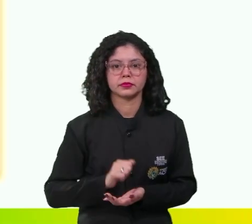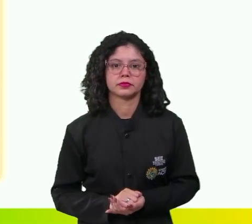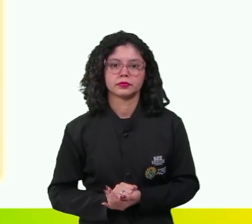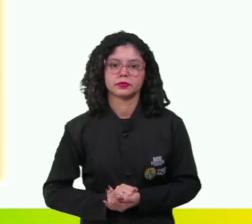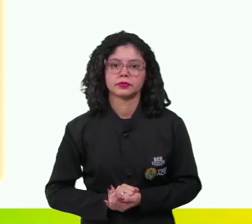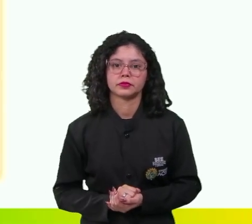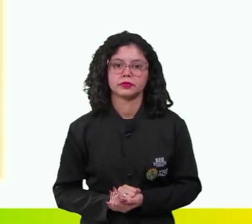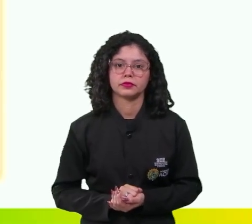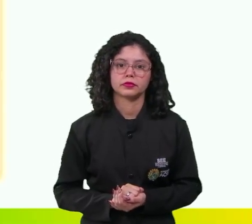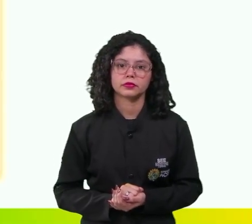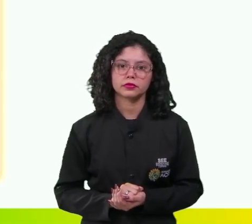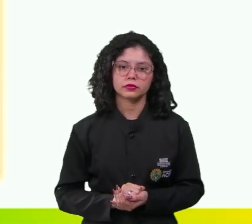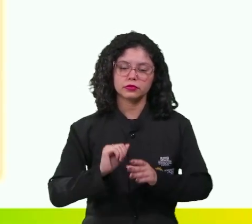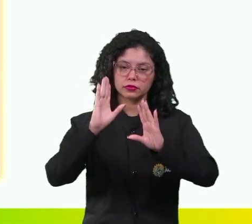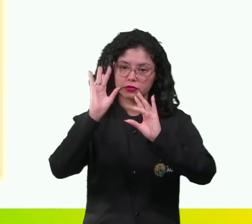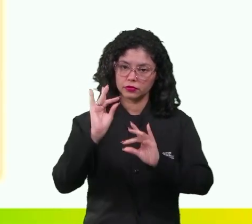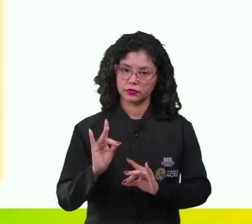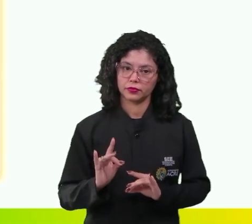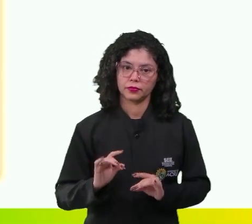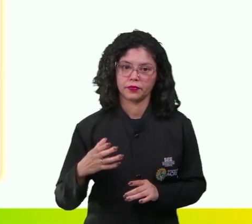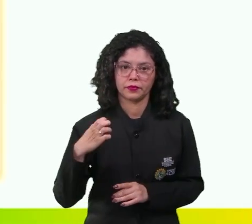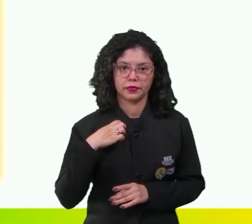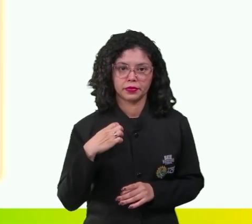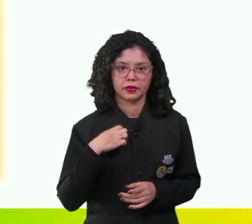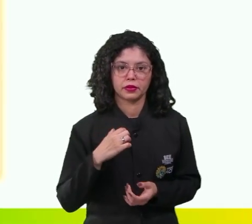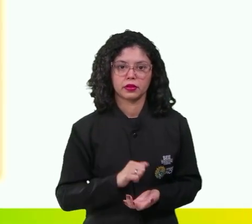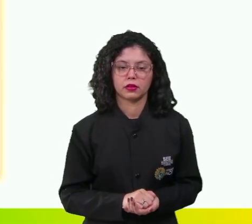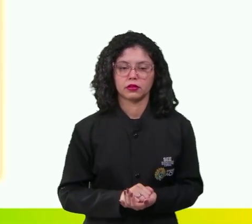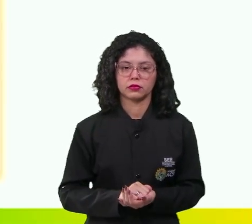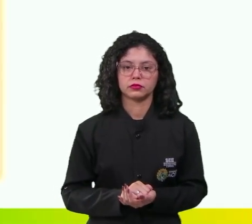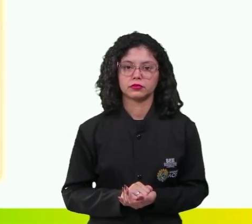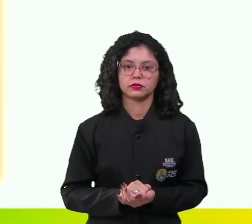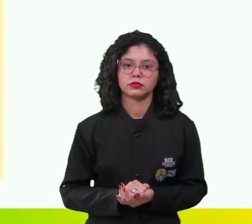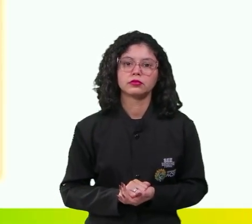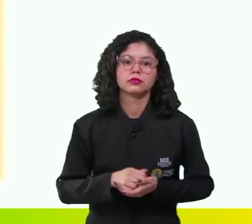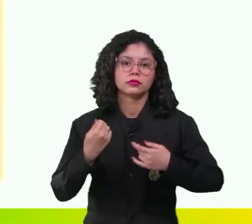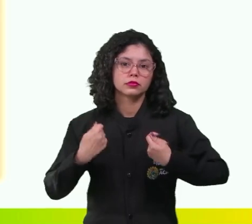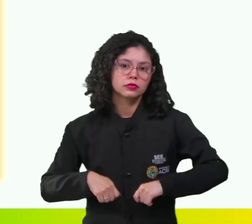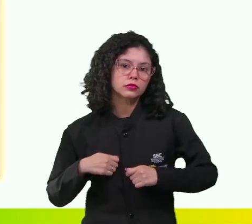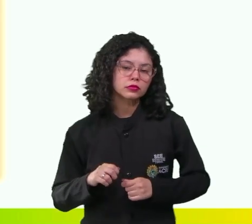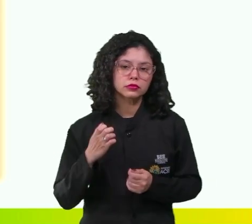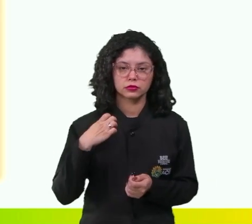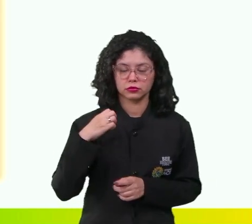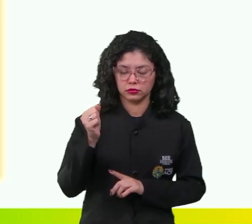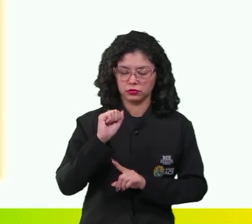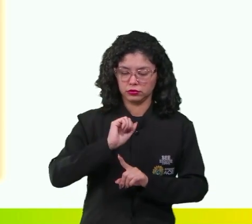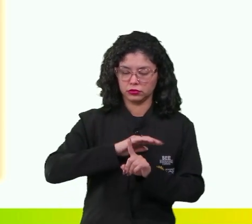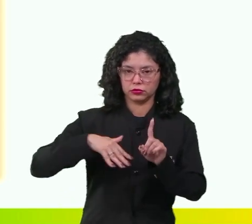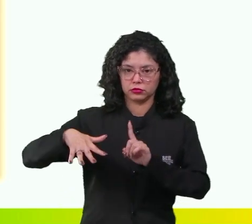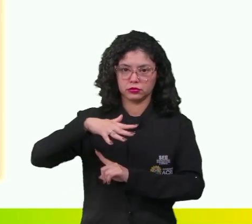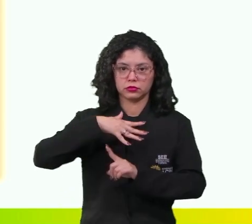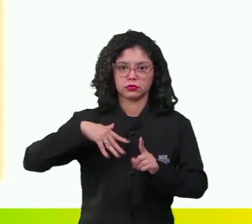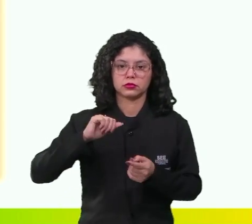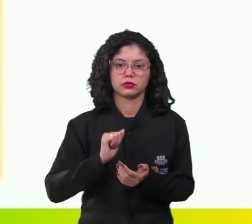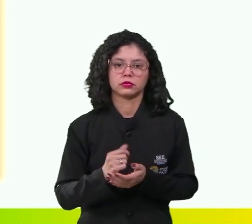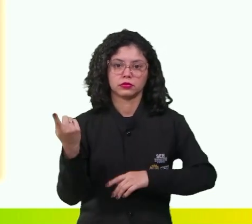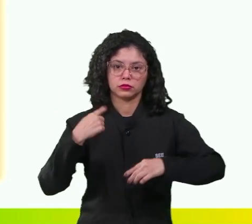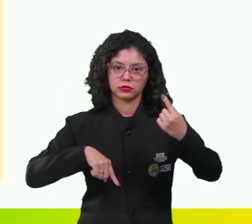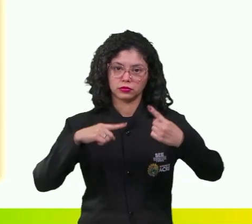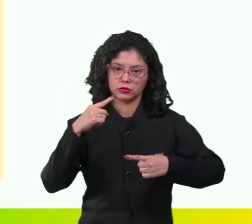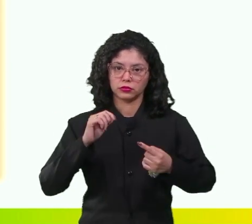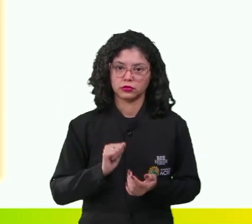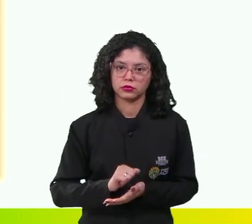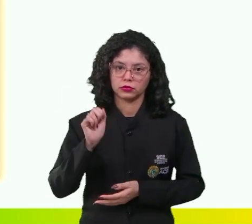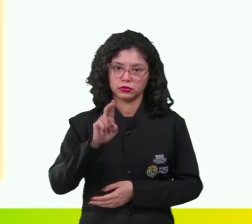invejável para tratar de questões éticas. Então, necessidade de uma ética ambiental. Então, superar